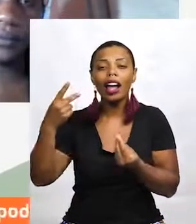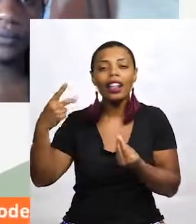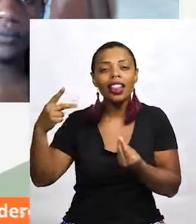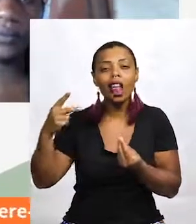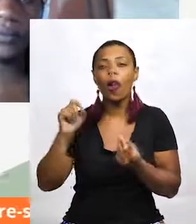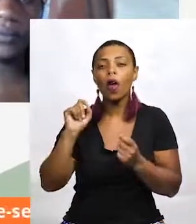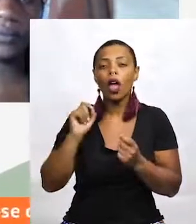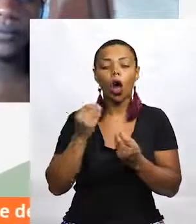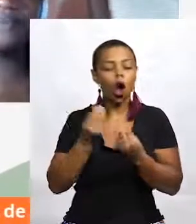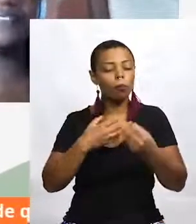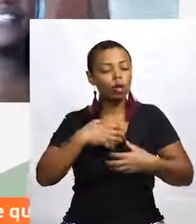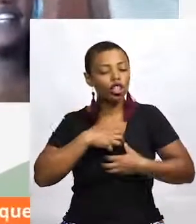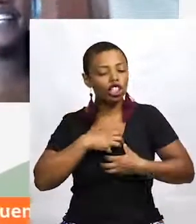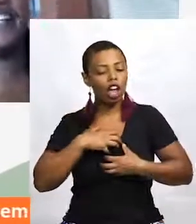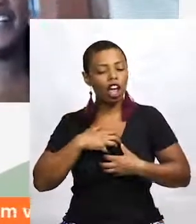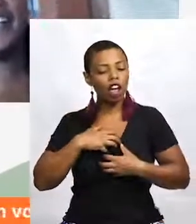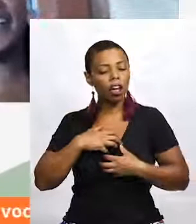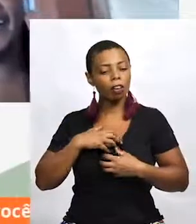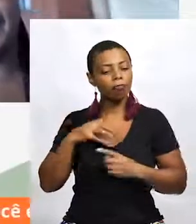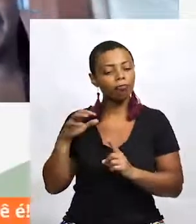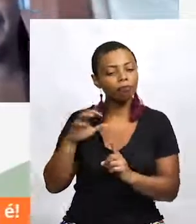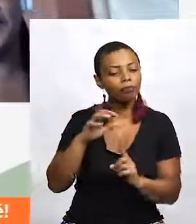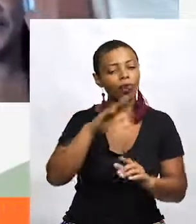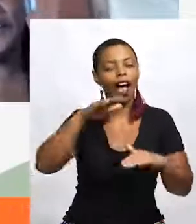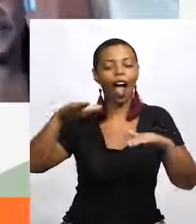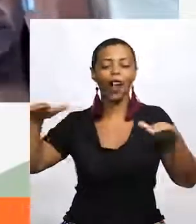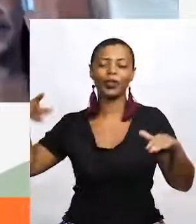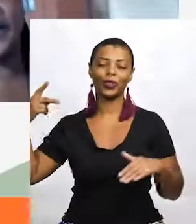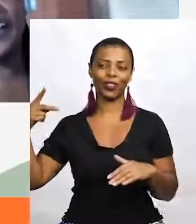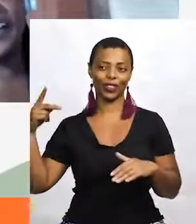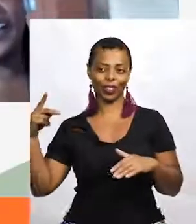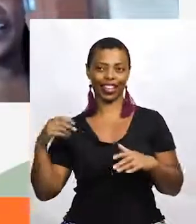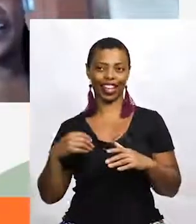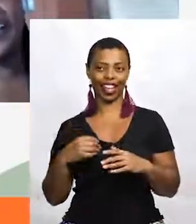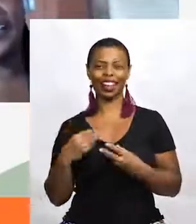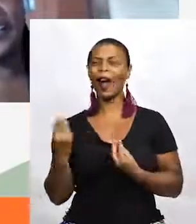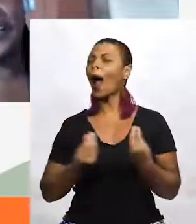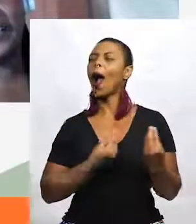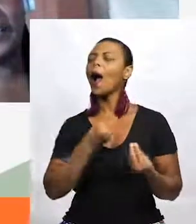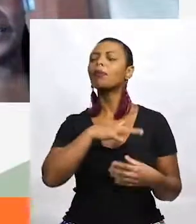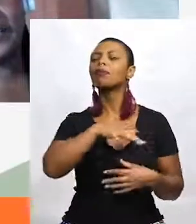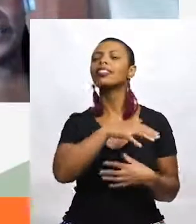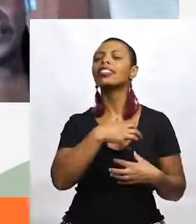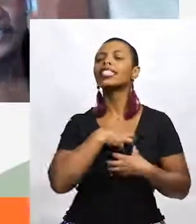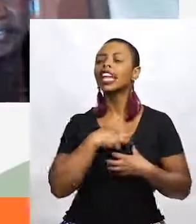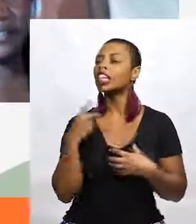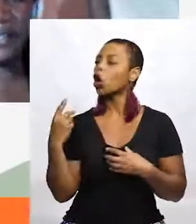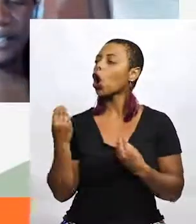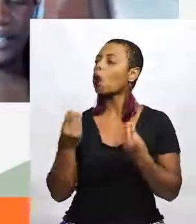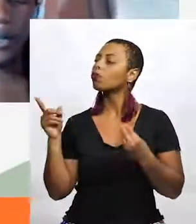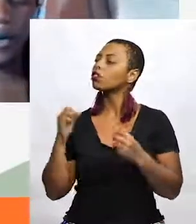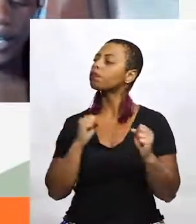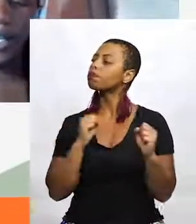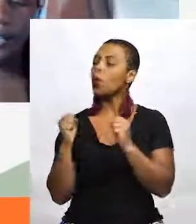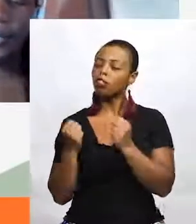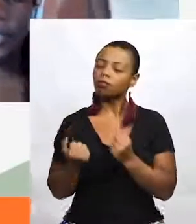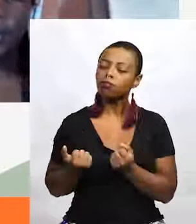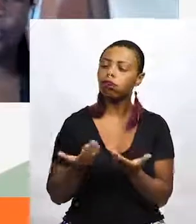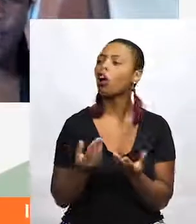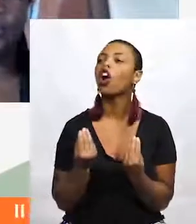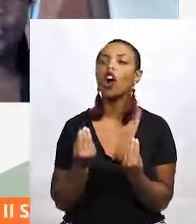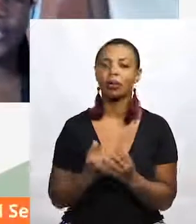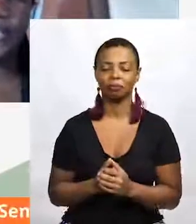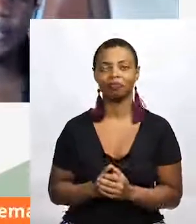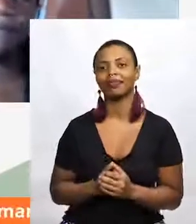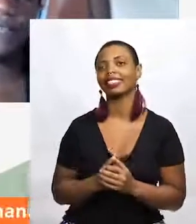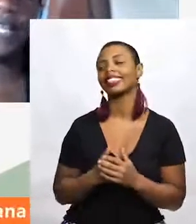dela. Como é que você lida com isso? Como você está para eles? Tudo isso, toda essa potência, Adriana. Olha, o que